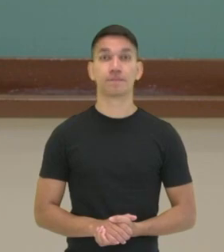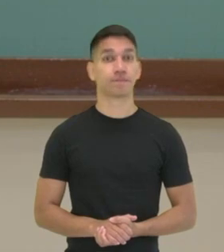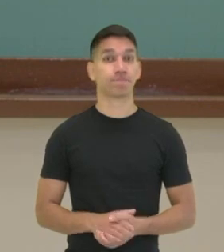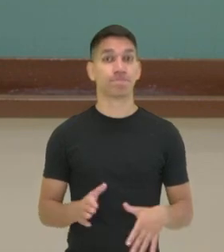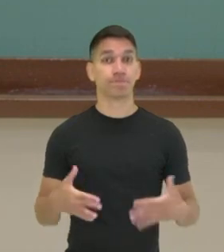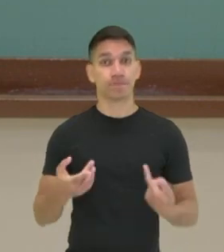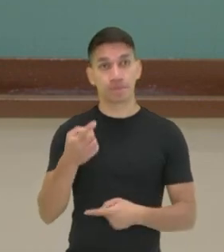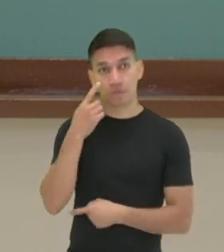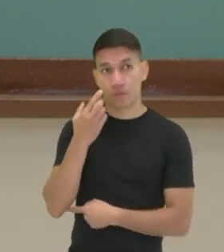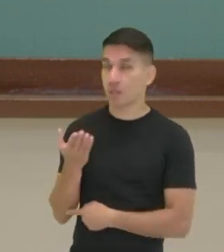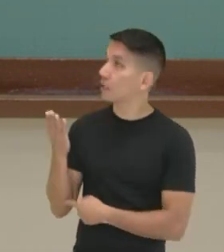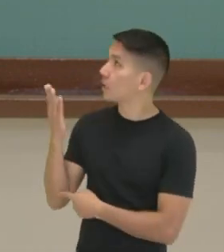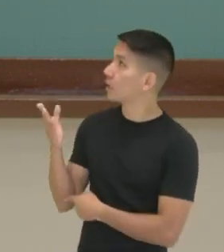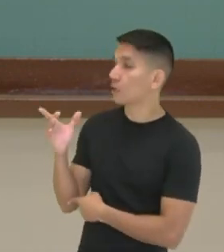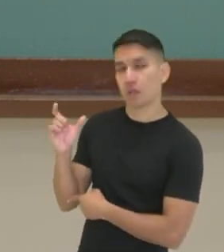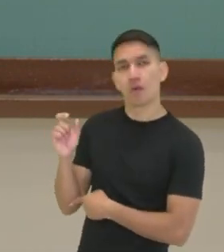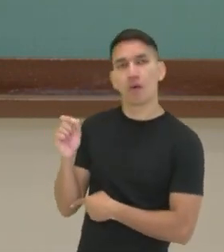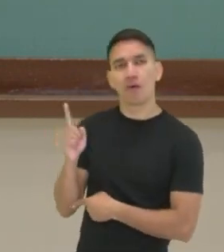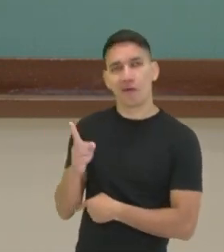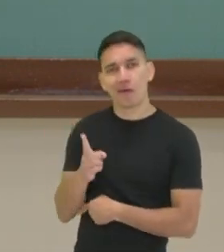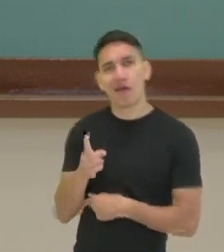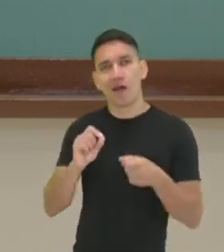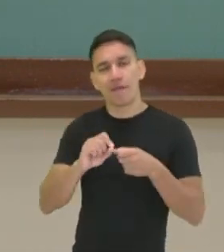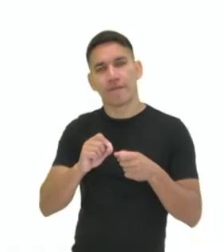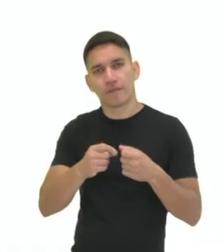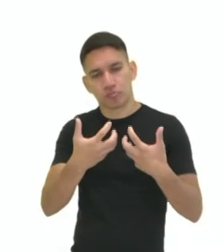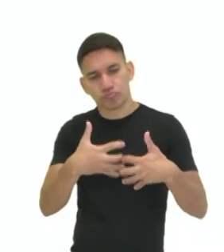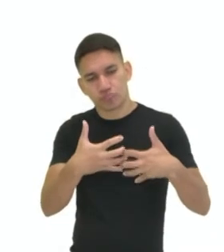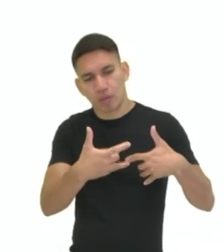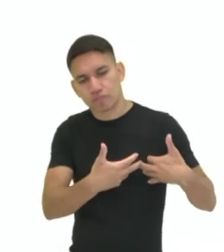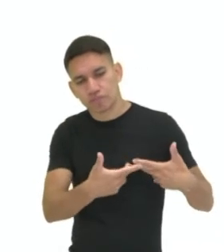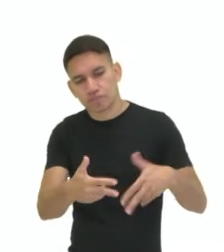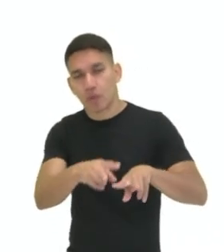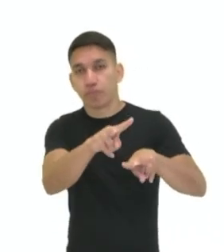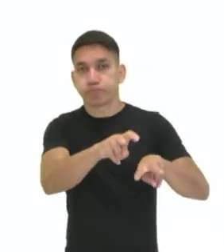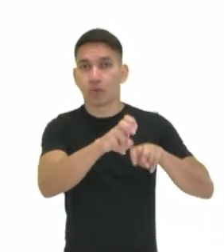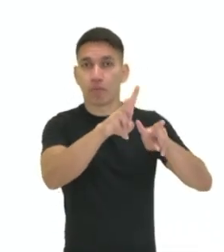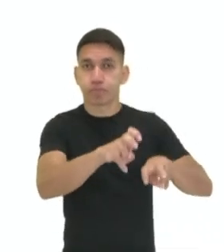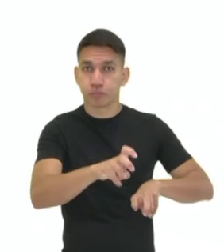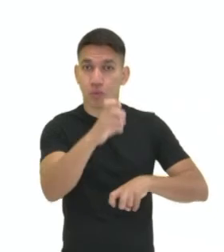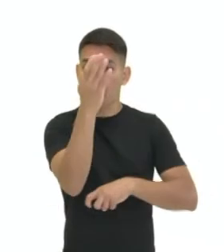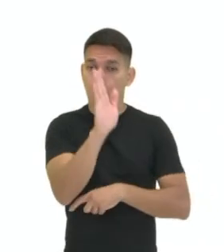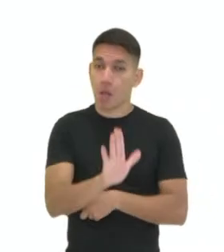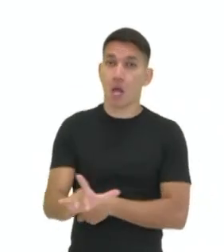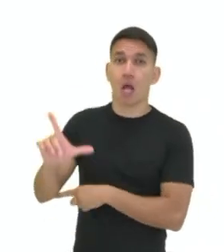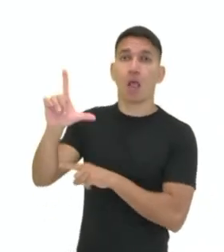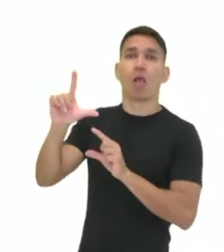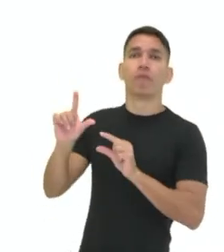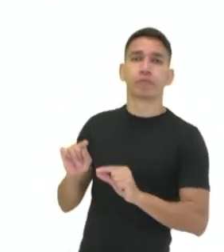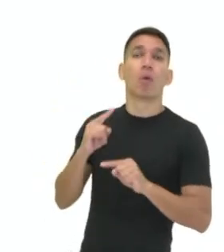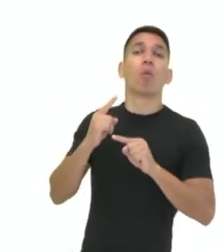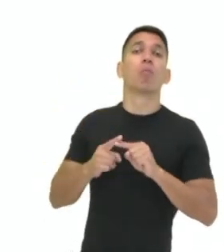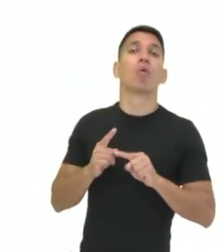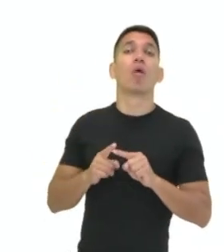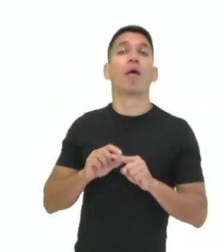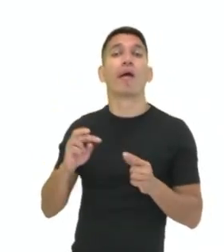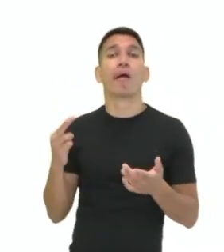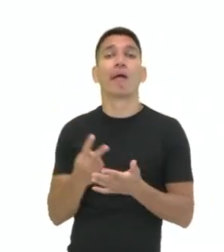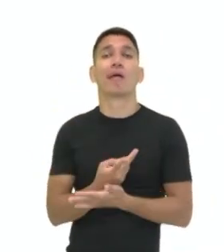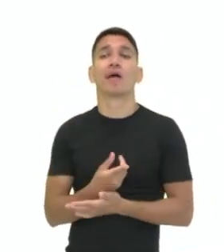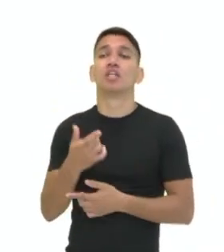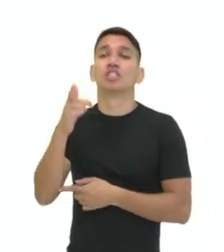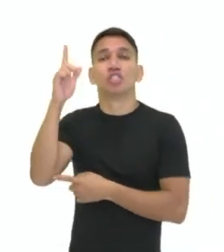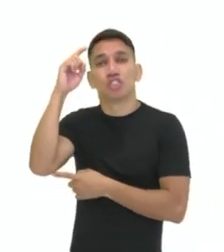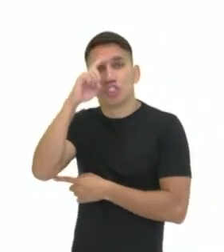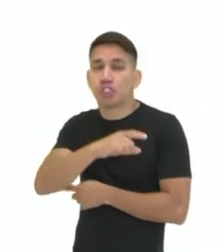Belezinha, gente? Então, a produção agrícola do restante do Brasil seria reduzida, pois comprometeria a irrigação natural de grandes